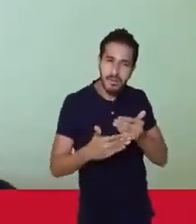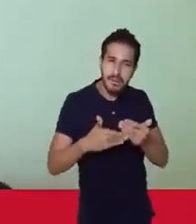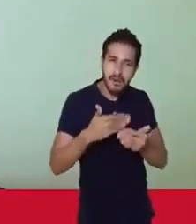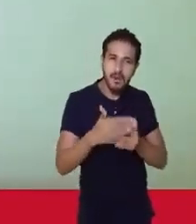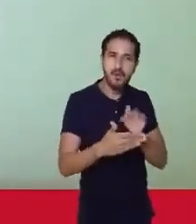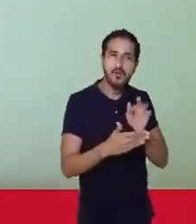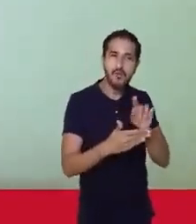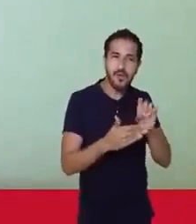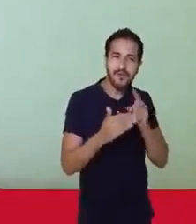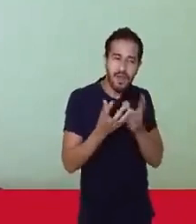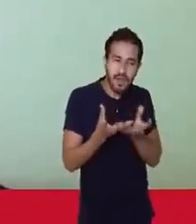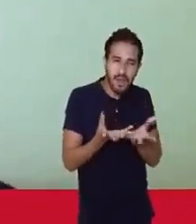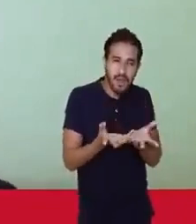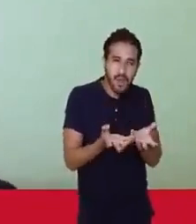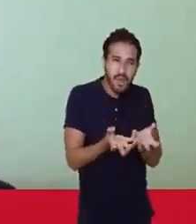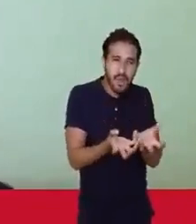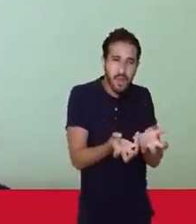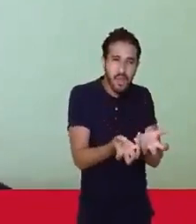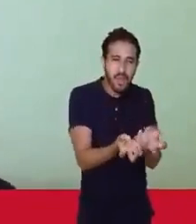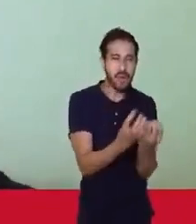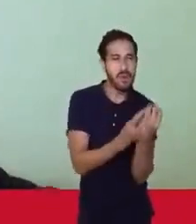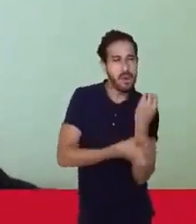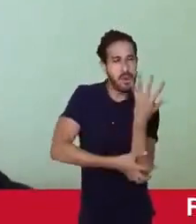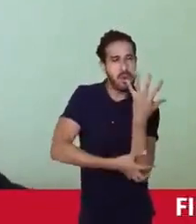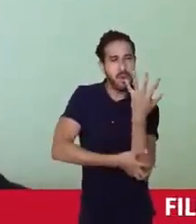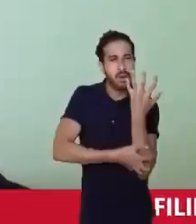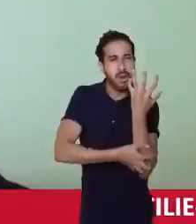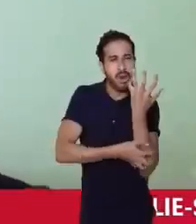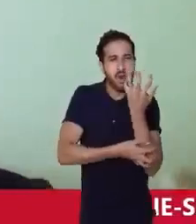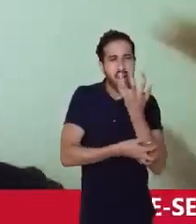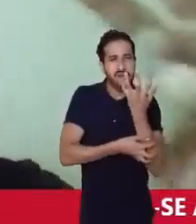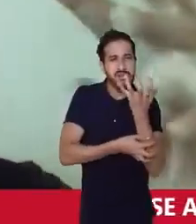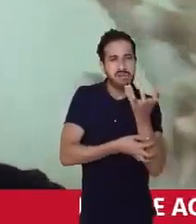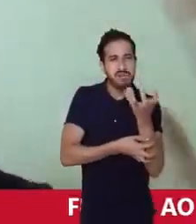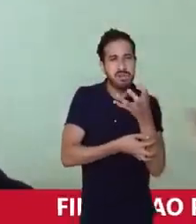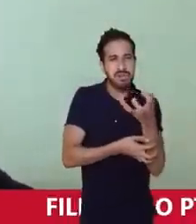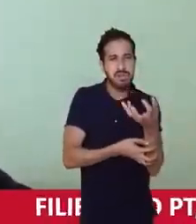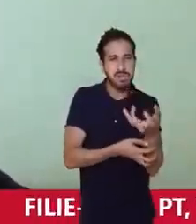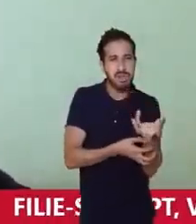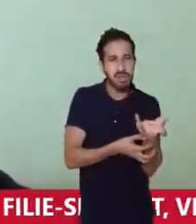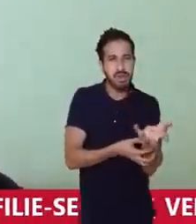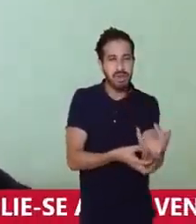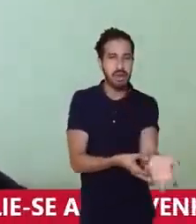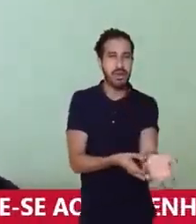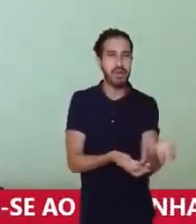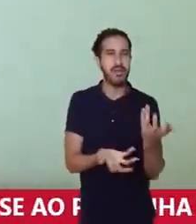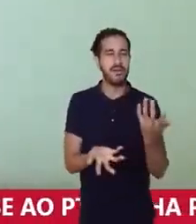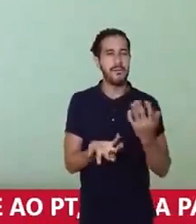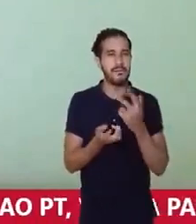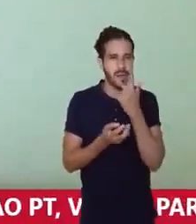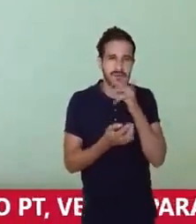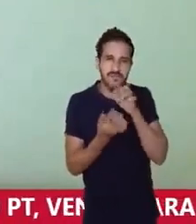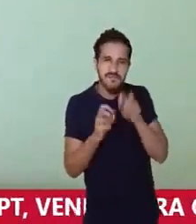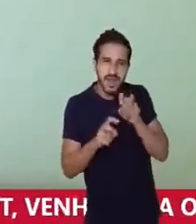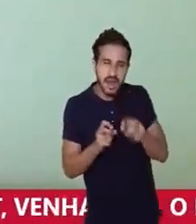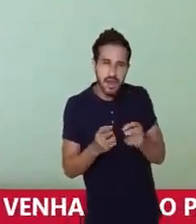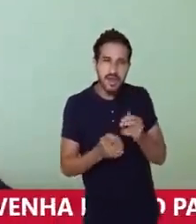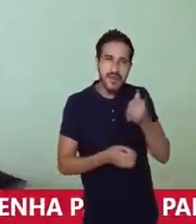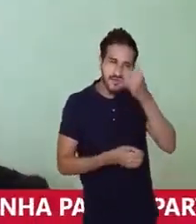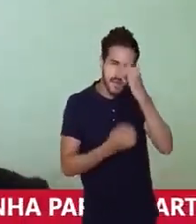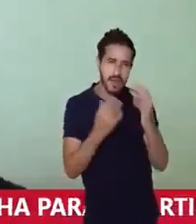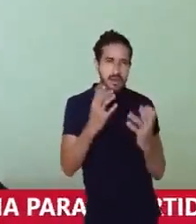por fungos que vão corroendo a árvore por dentro, matando as raízes, né? Impedindo que ela cresça